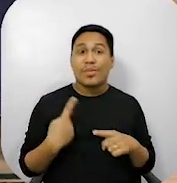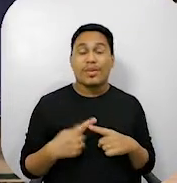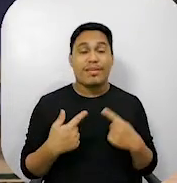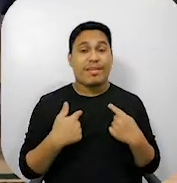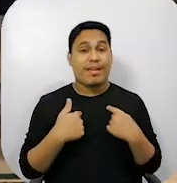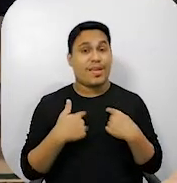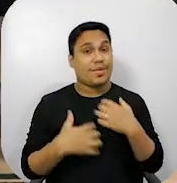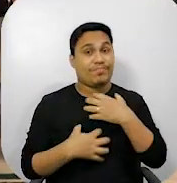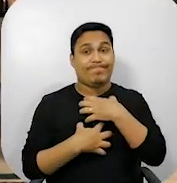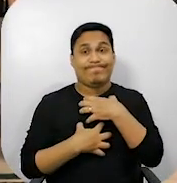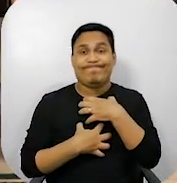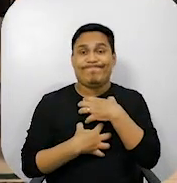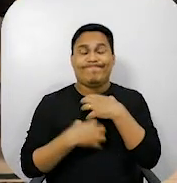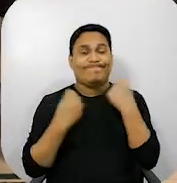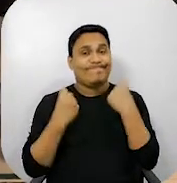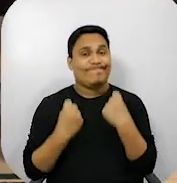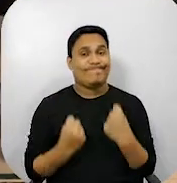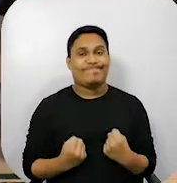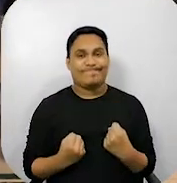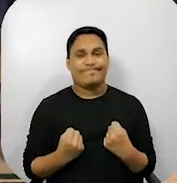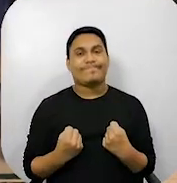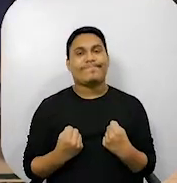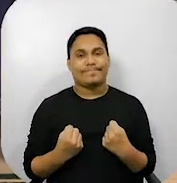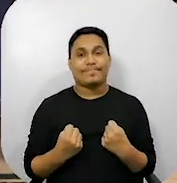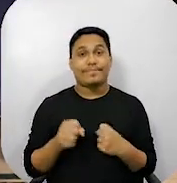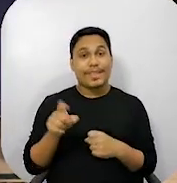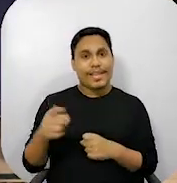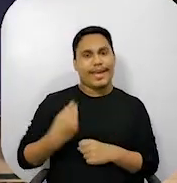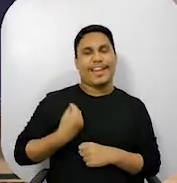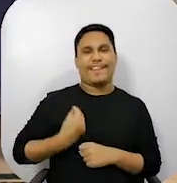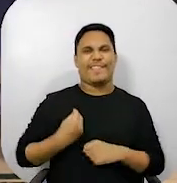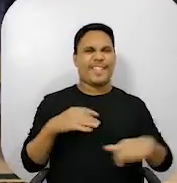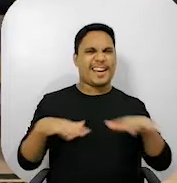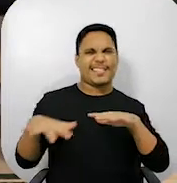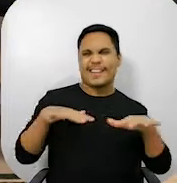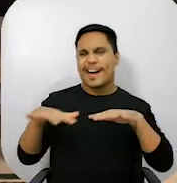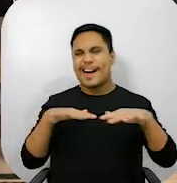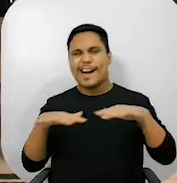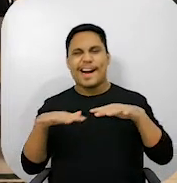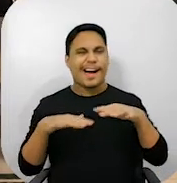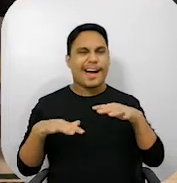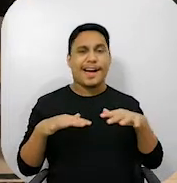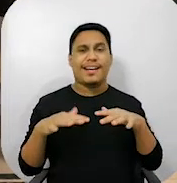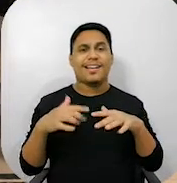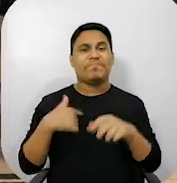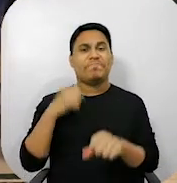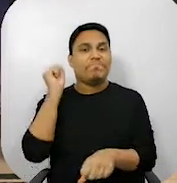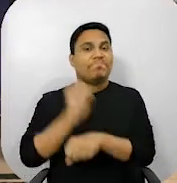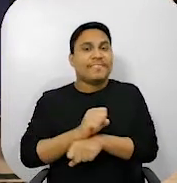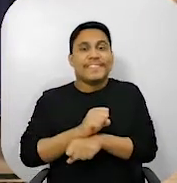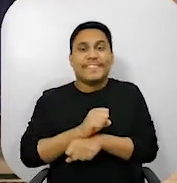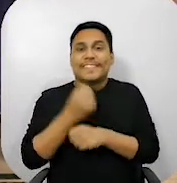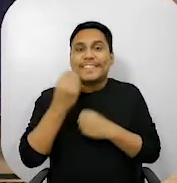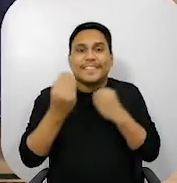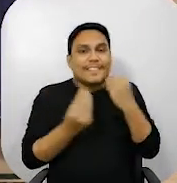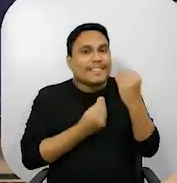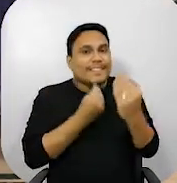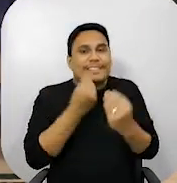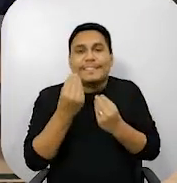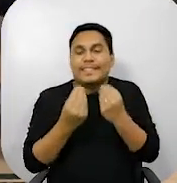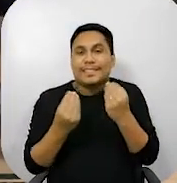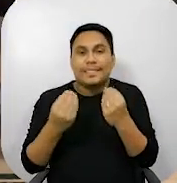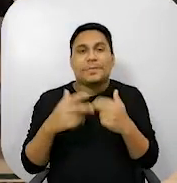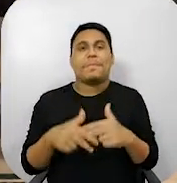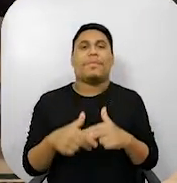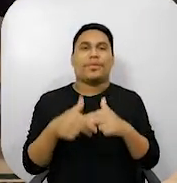mal assim sabe no começo eu digo é para quem tem uma vida agitada que a gente mar agitado a parar eu não vou mentir que eu dei umas